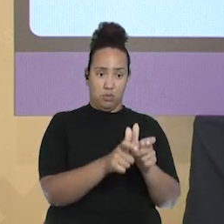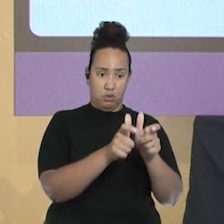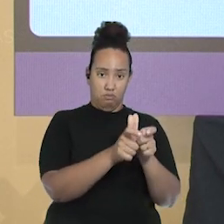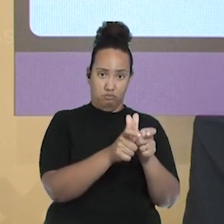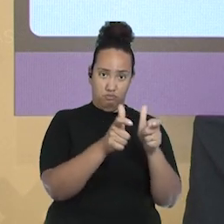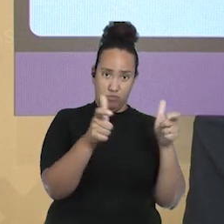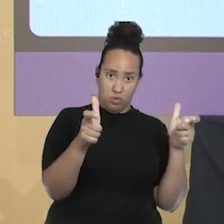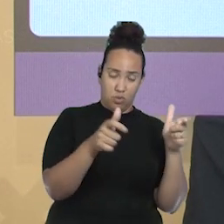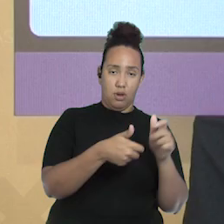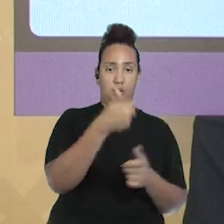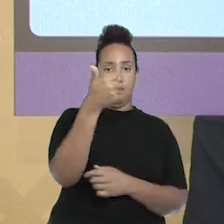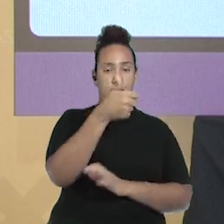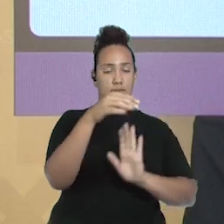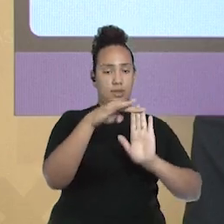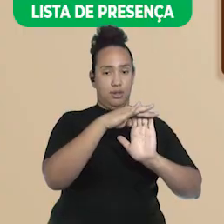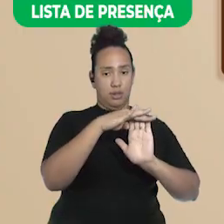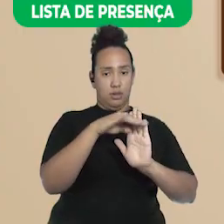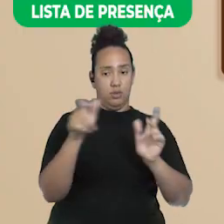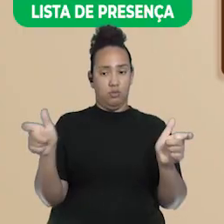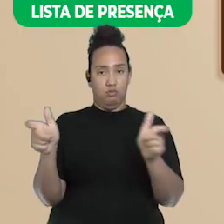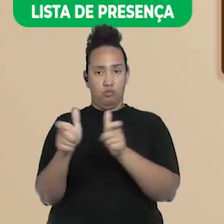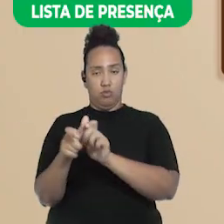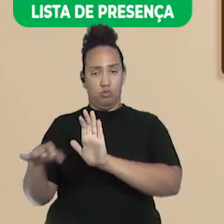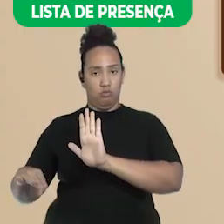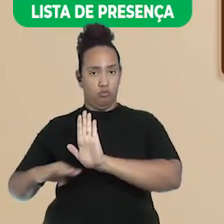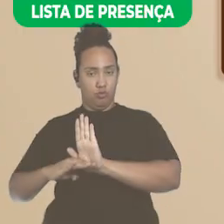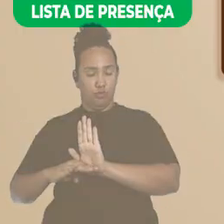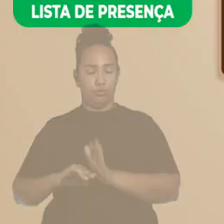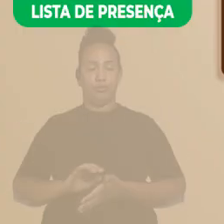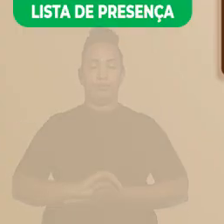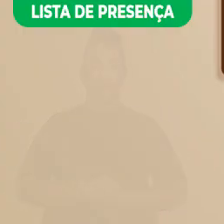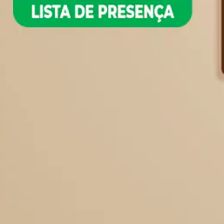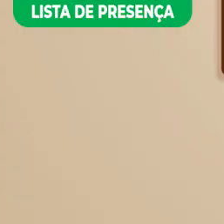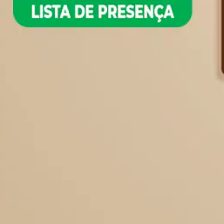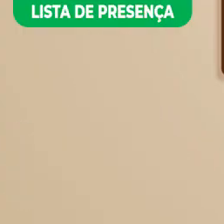tem menos, o último colocado.